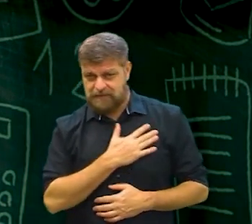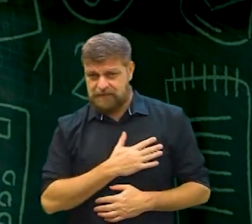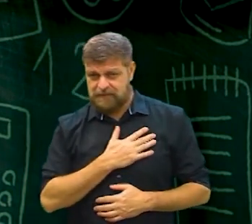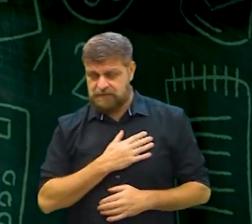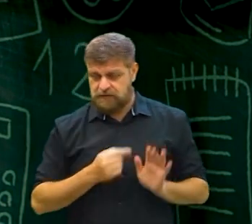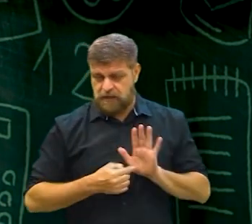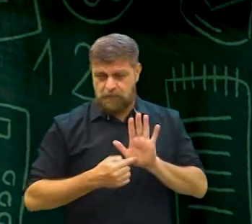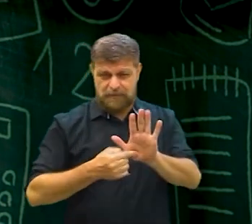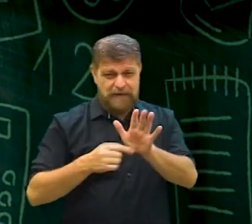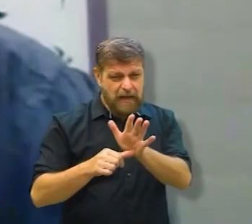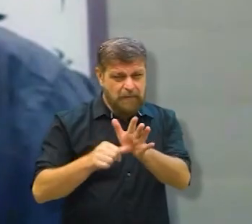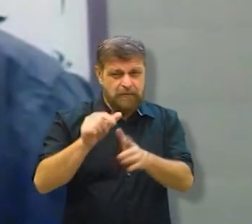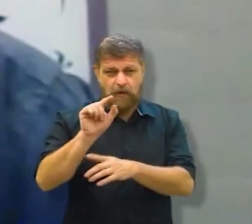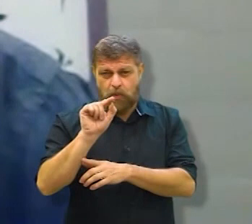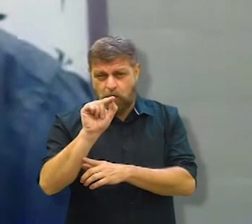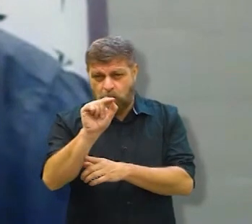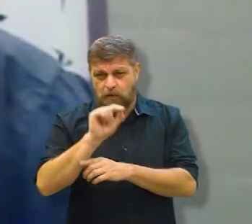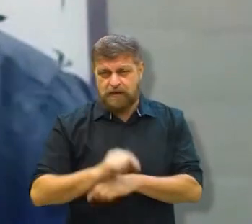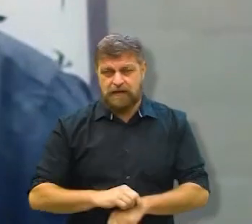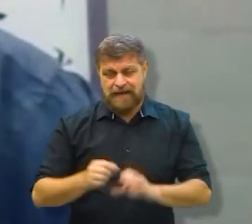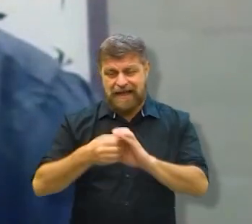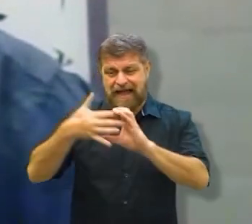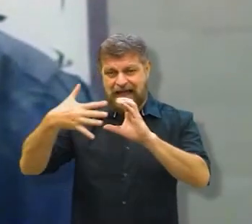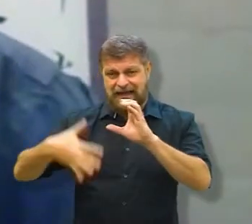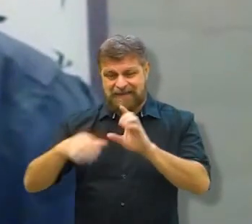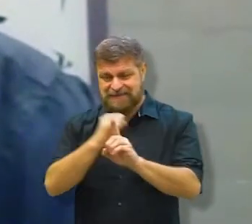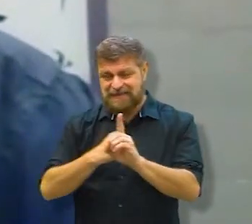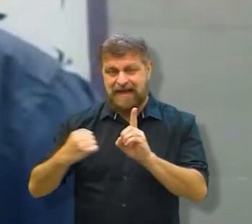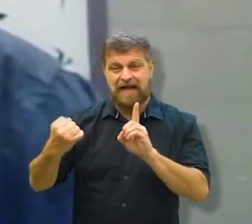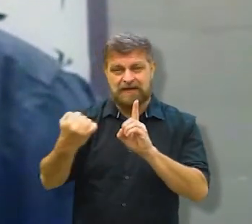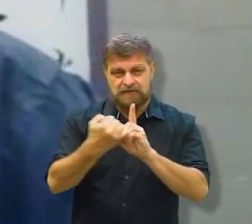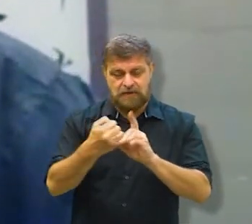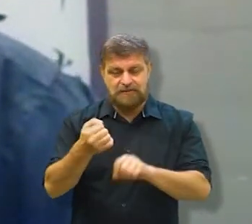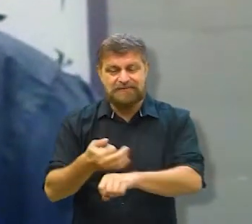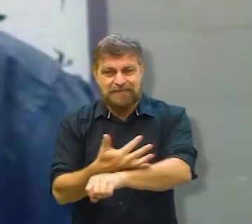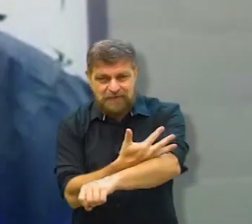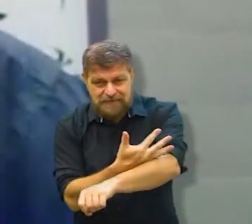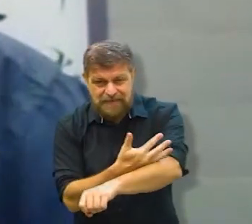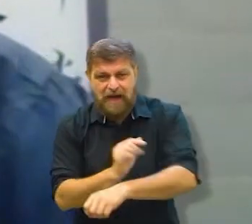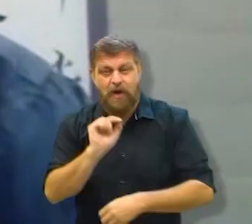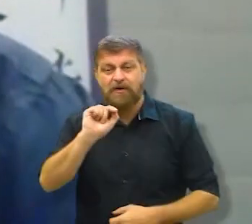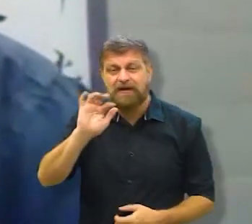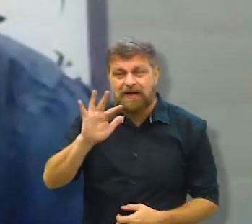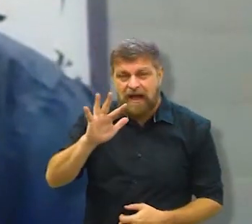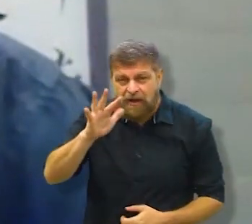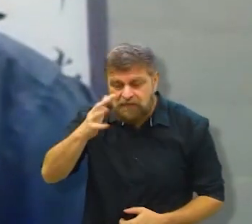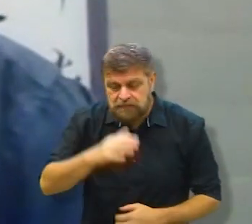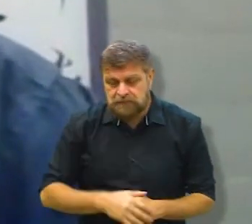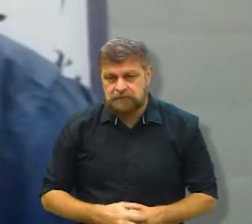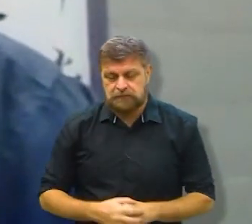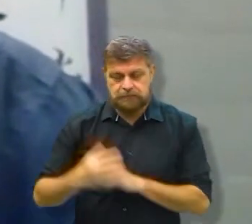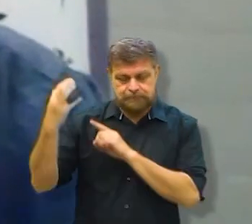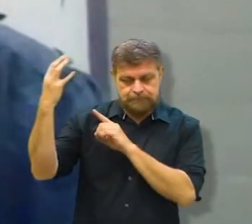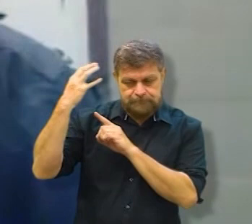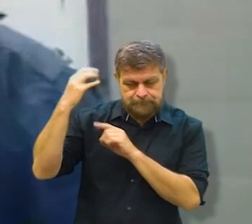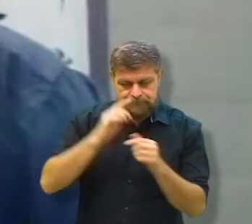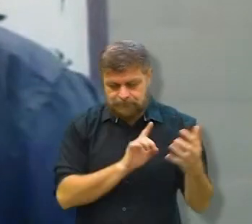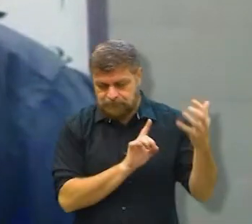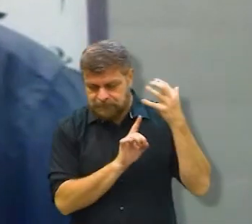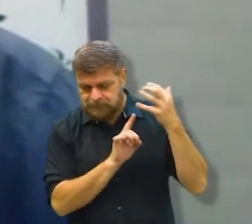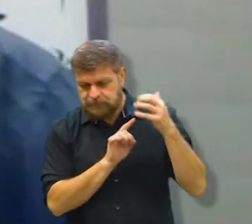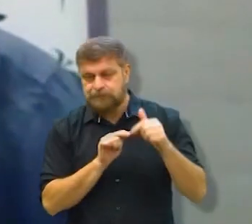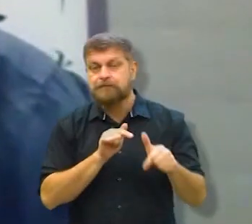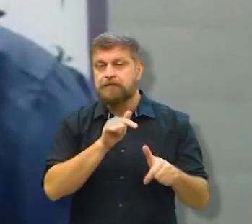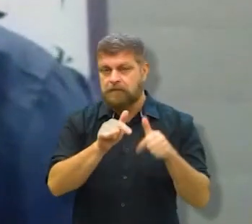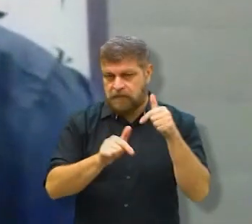de destacar, primeiramente, os aspectos socioemocionais, os impactos socioemocionais que